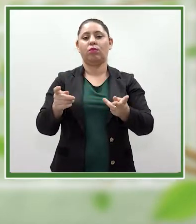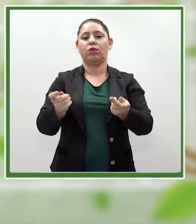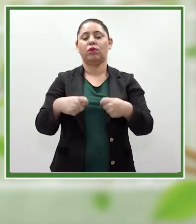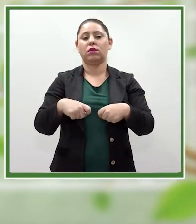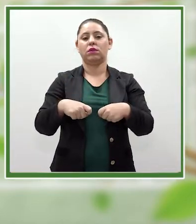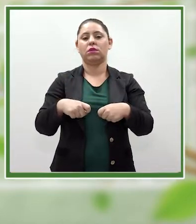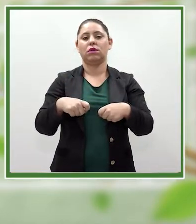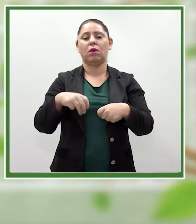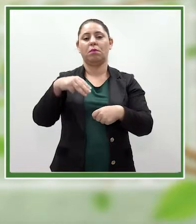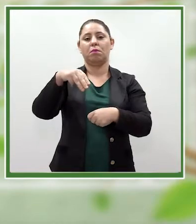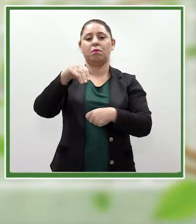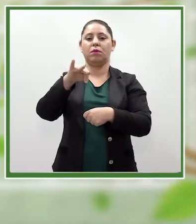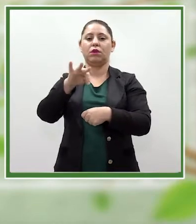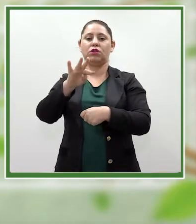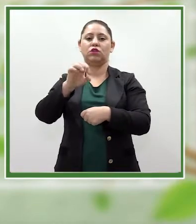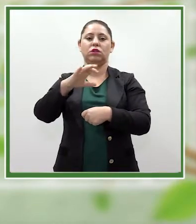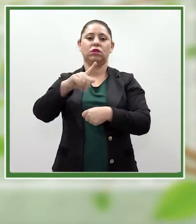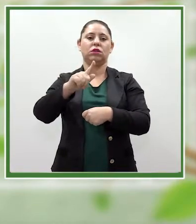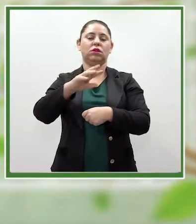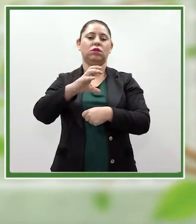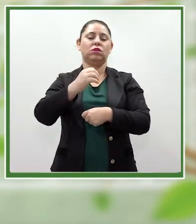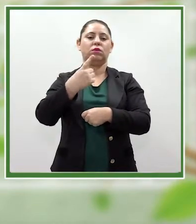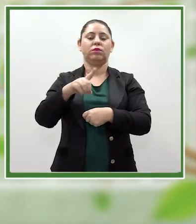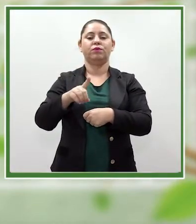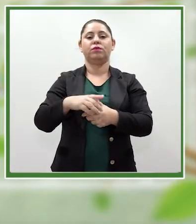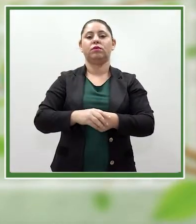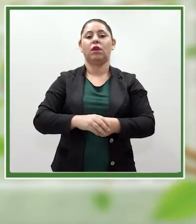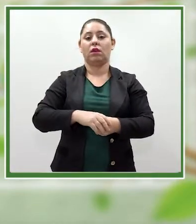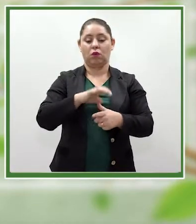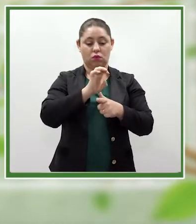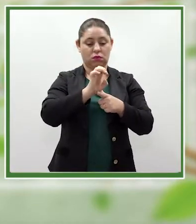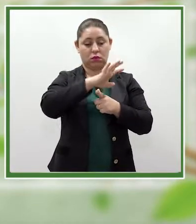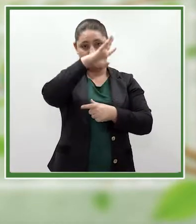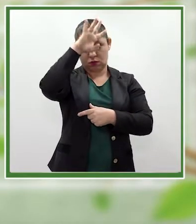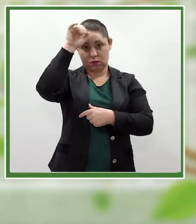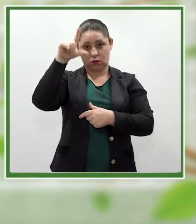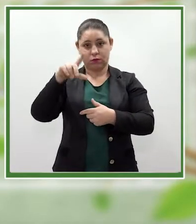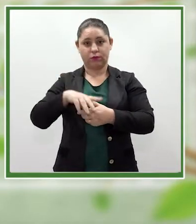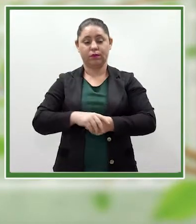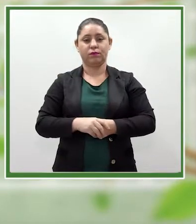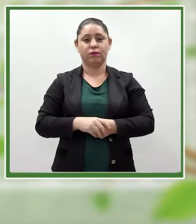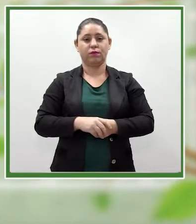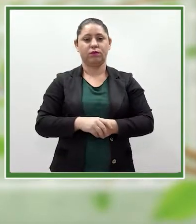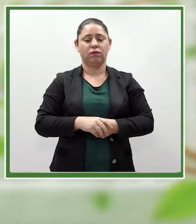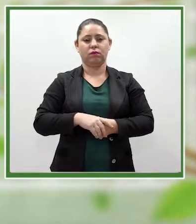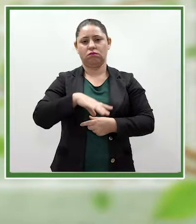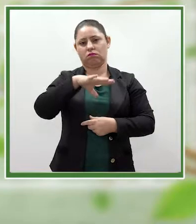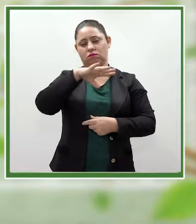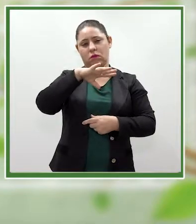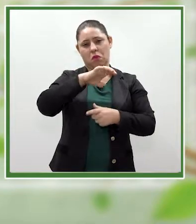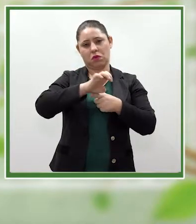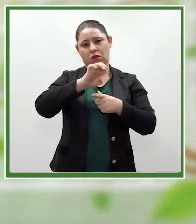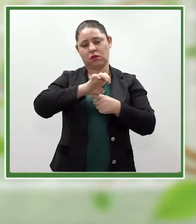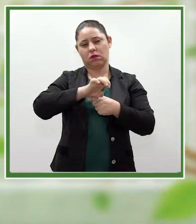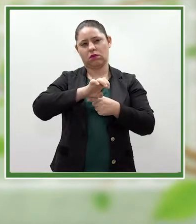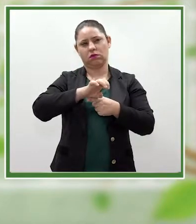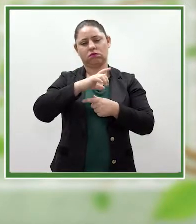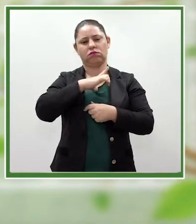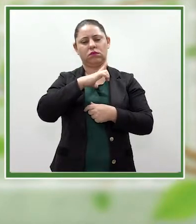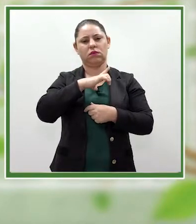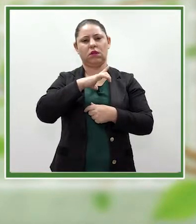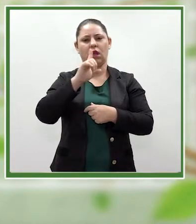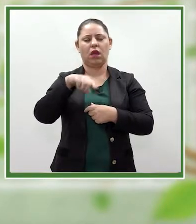mais com potencial de maior mitigação de gases de efeito estufa. E para o estado do Mato Grosso do Sul,